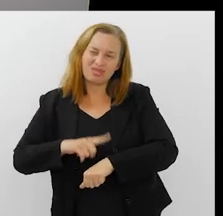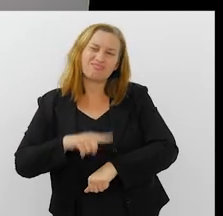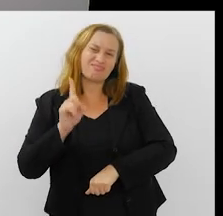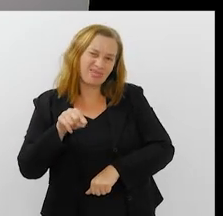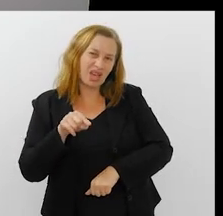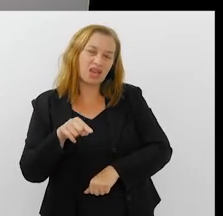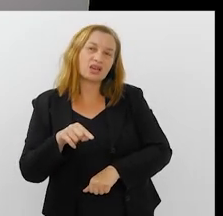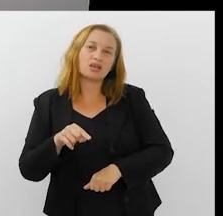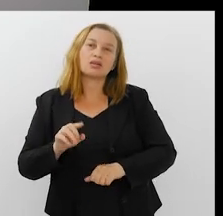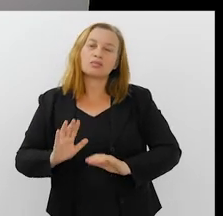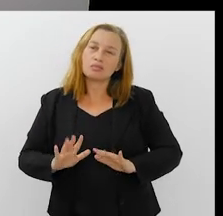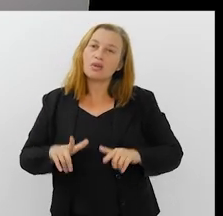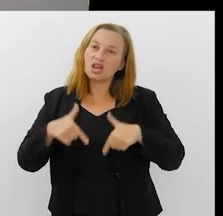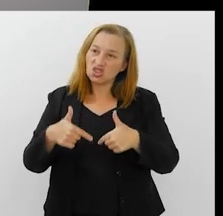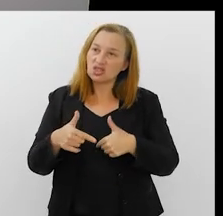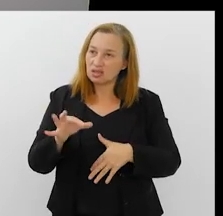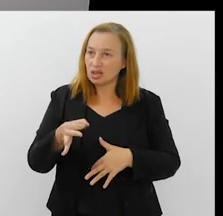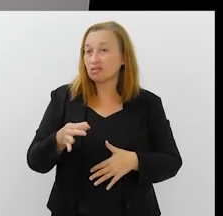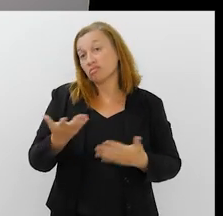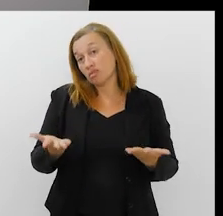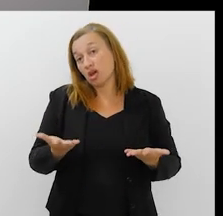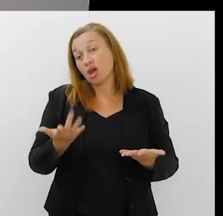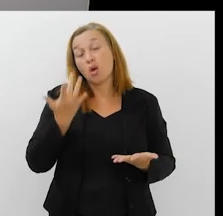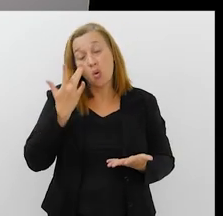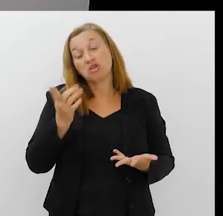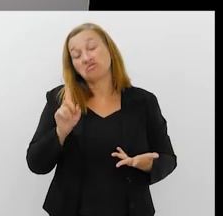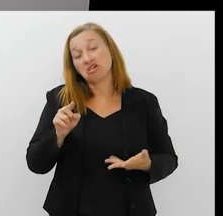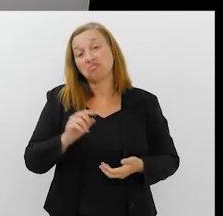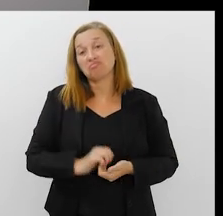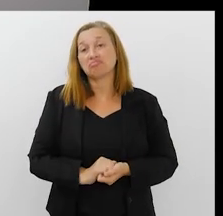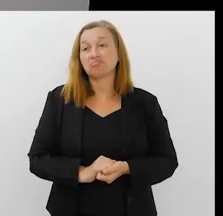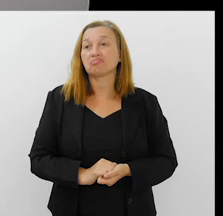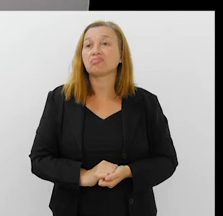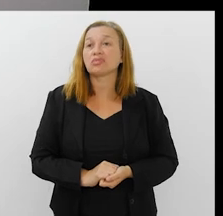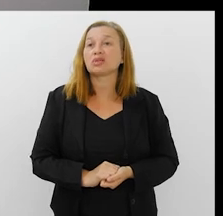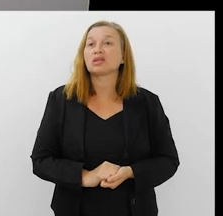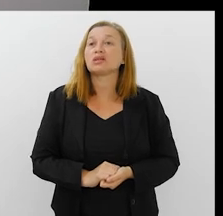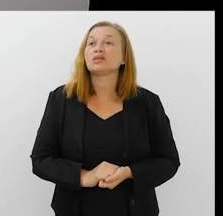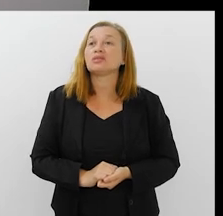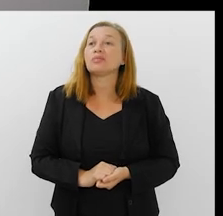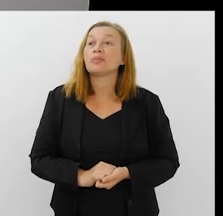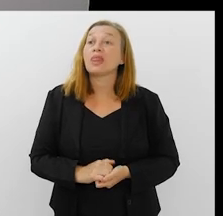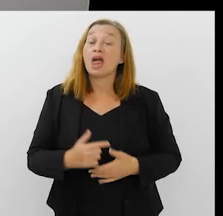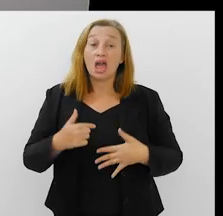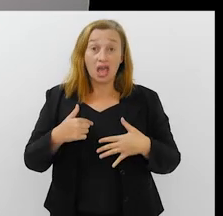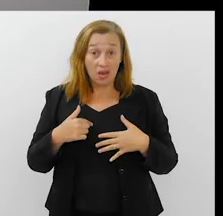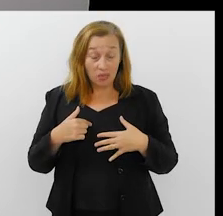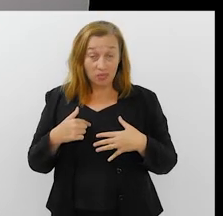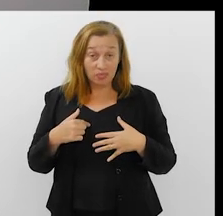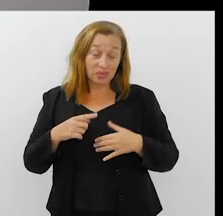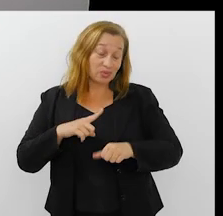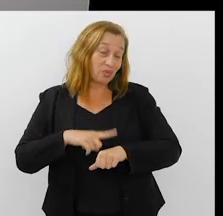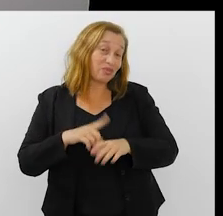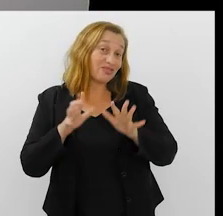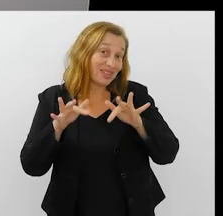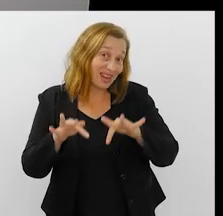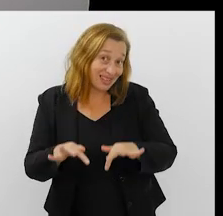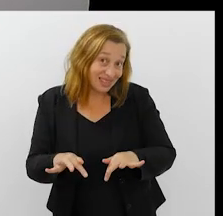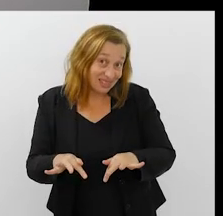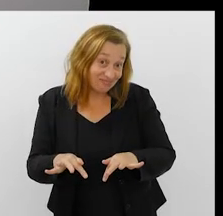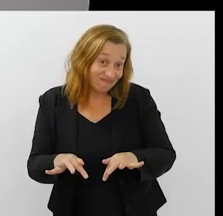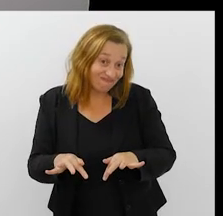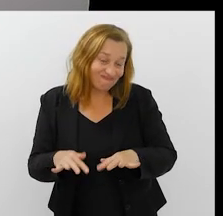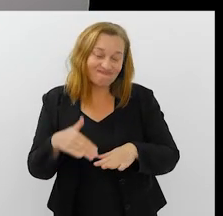uma outra maneira, que se torne um efeito, entendeu? Eu acho que é por aí. Eu estou, então, nesse